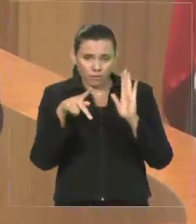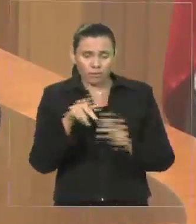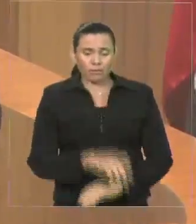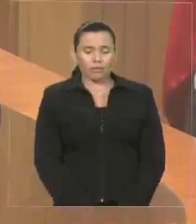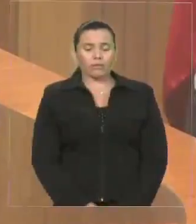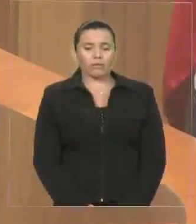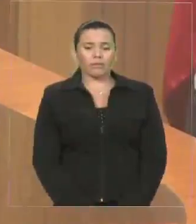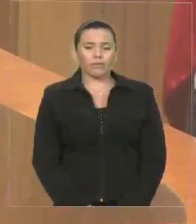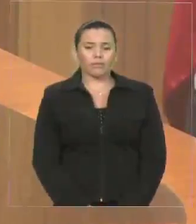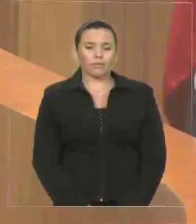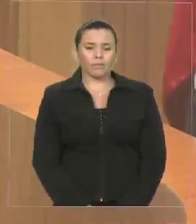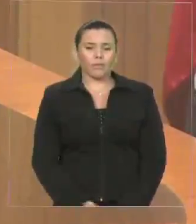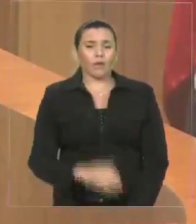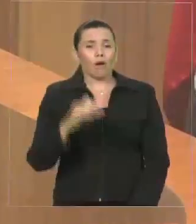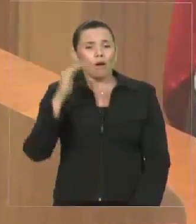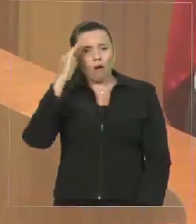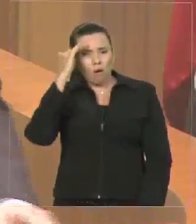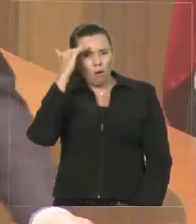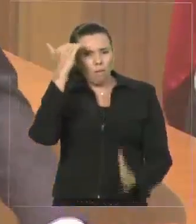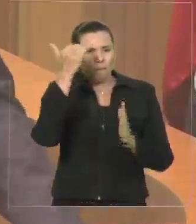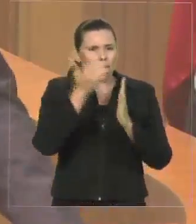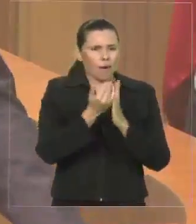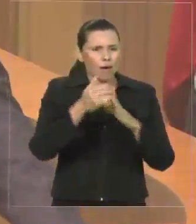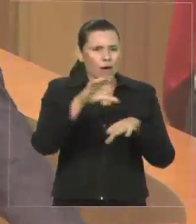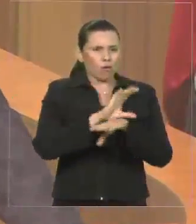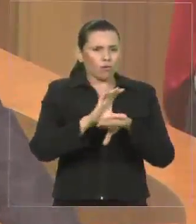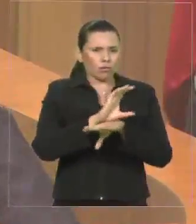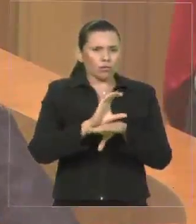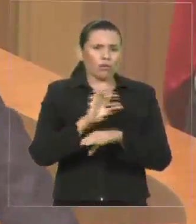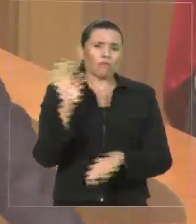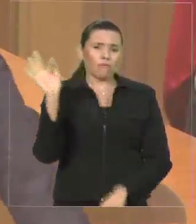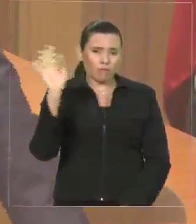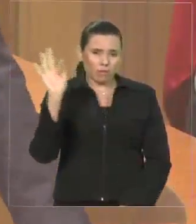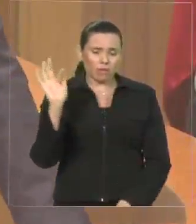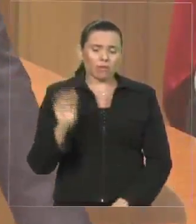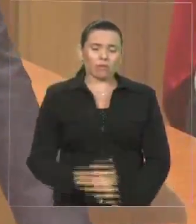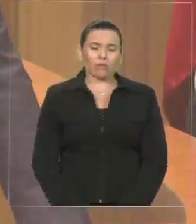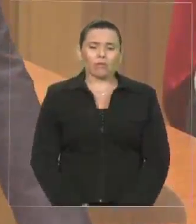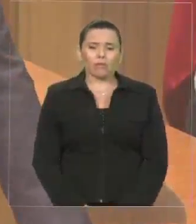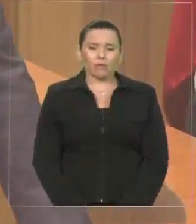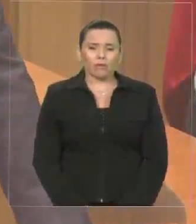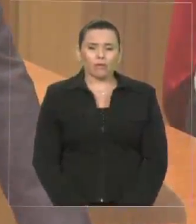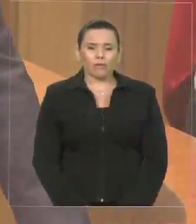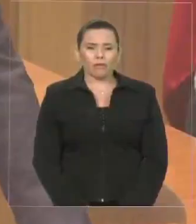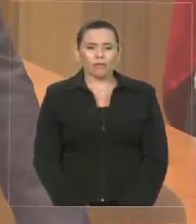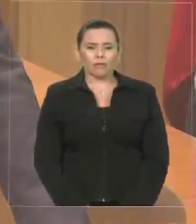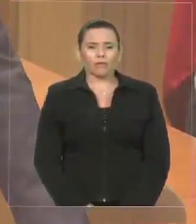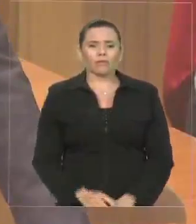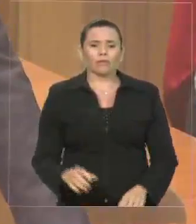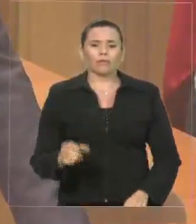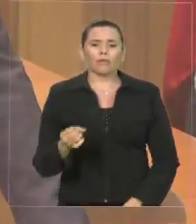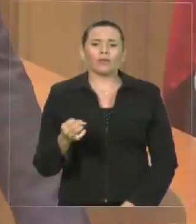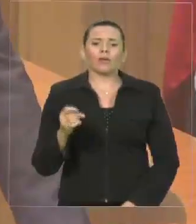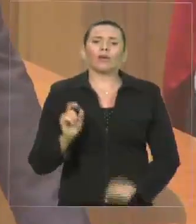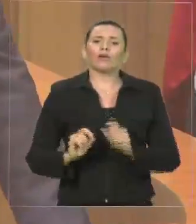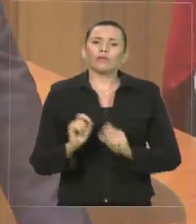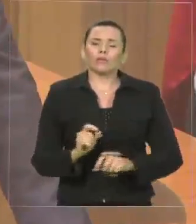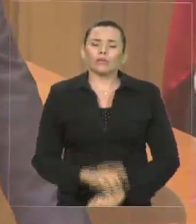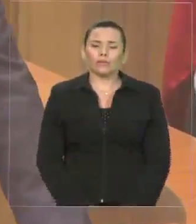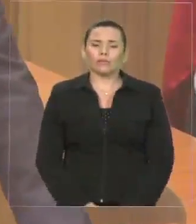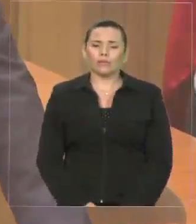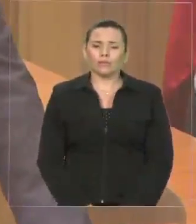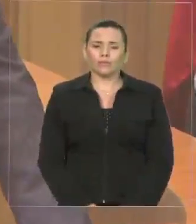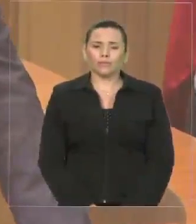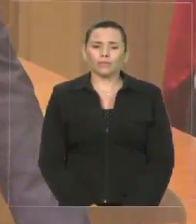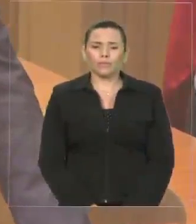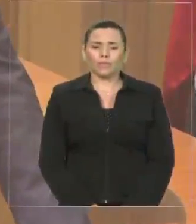que estipula a nossa Constituição Federal, que é quando preencherem os requisitos da relevância e da urgência, e mais do que isso,